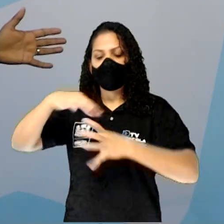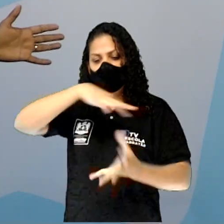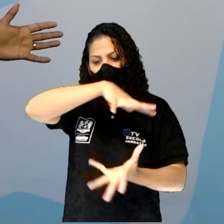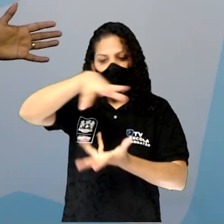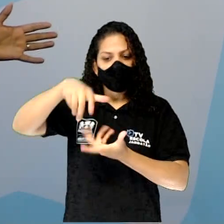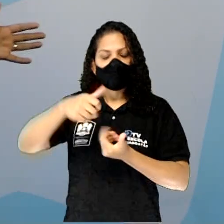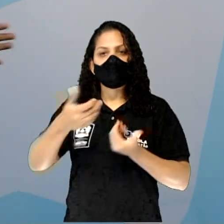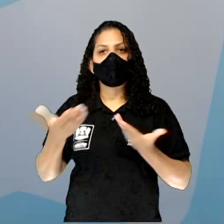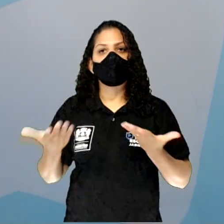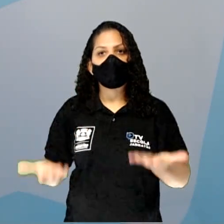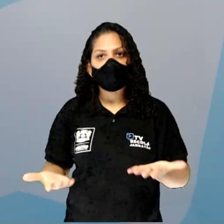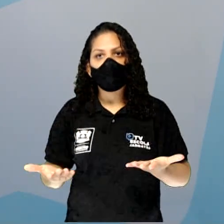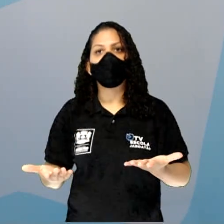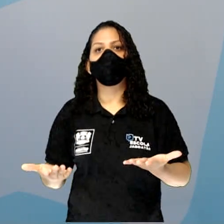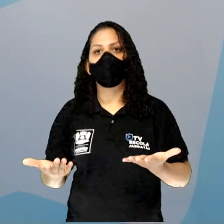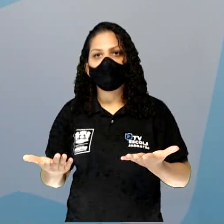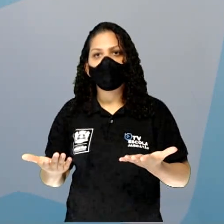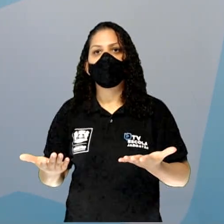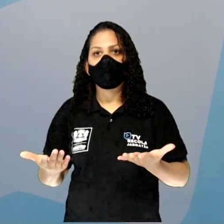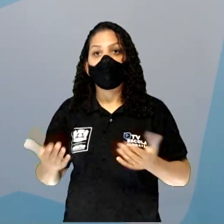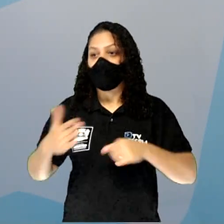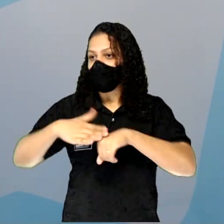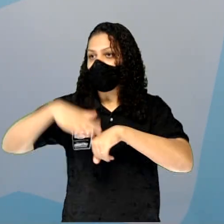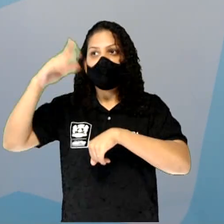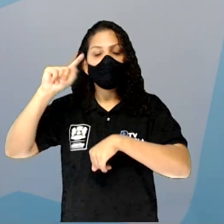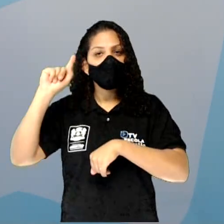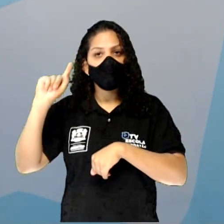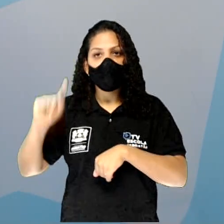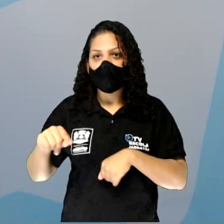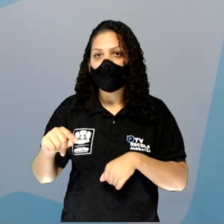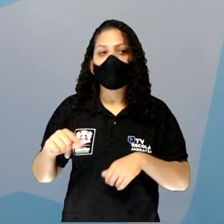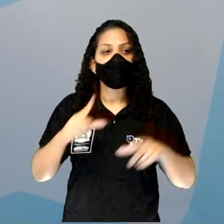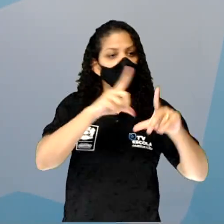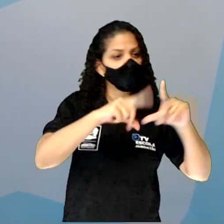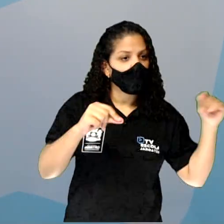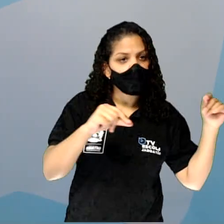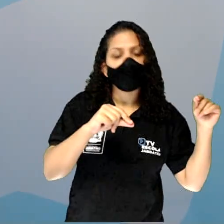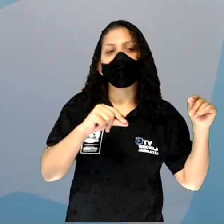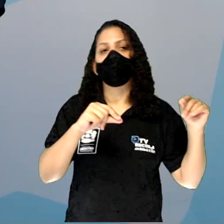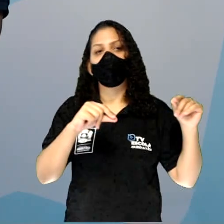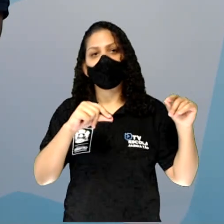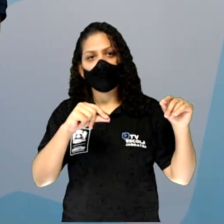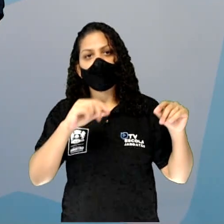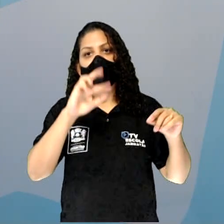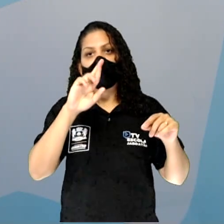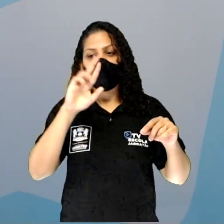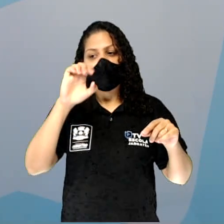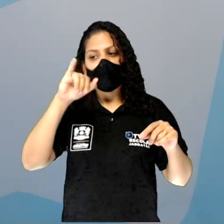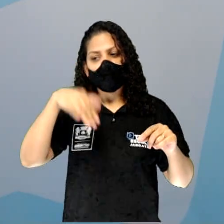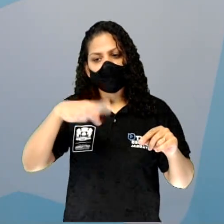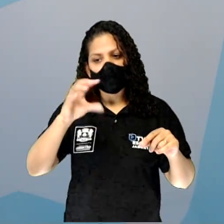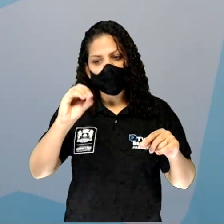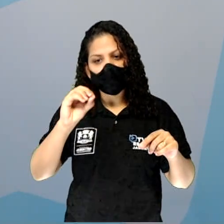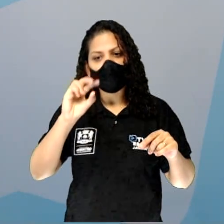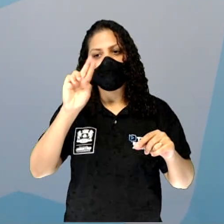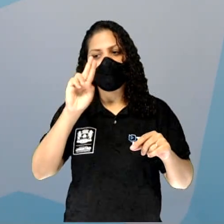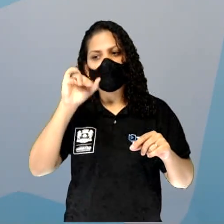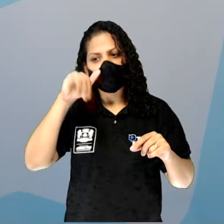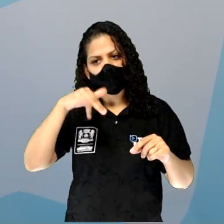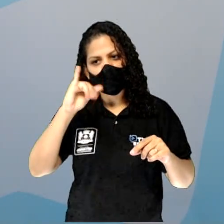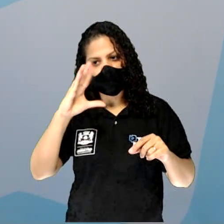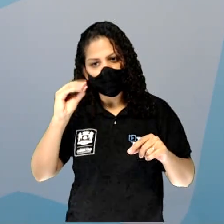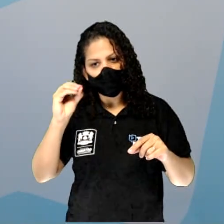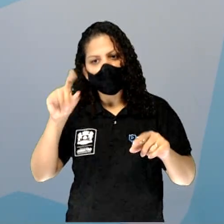Japão, Reino Unido e a Alemanha, e ficando muito próximo ali